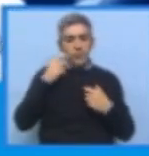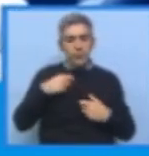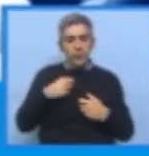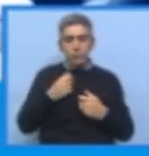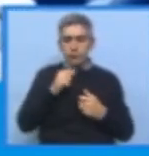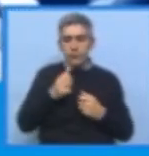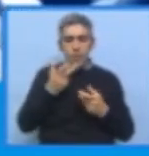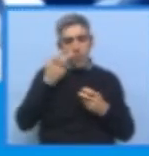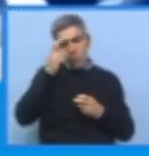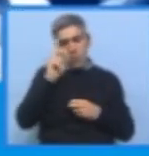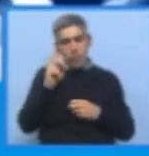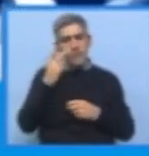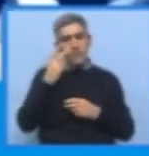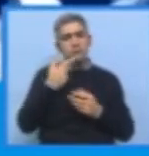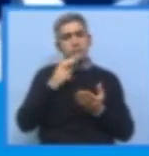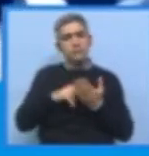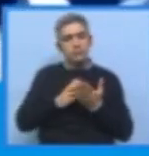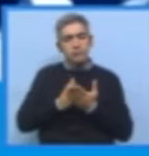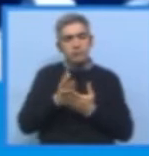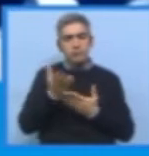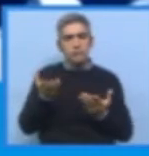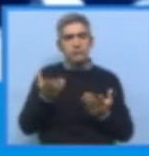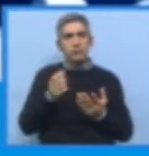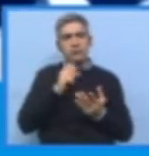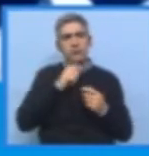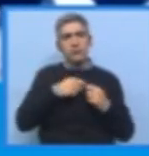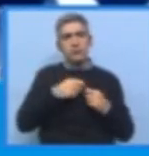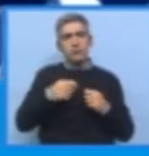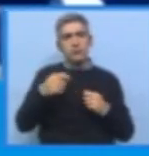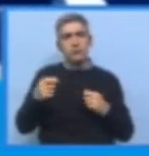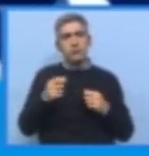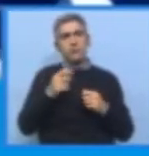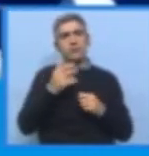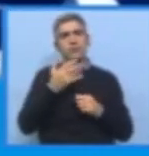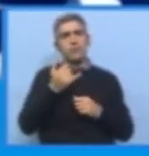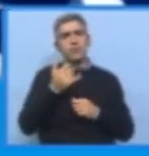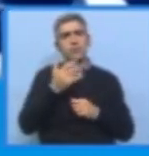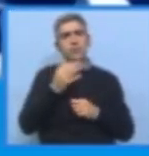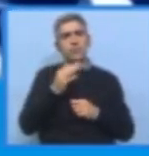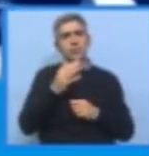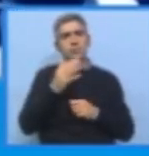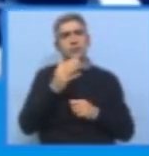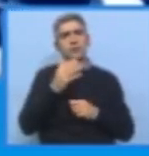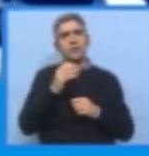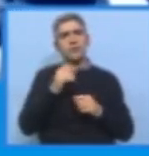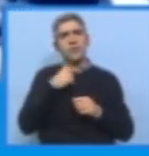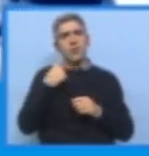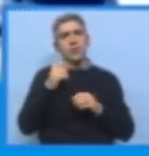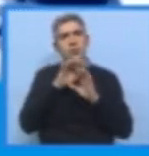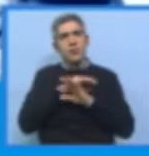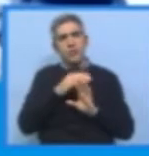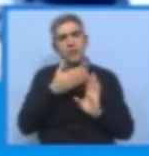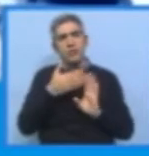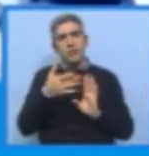para depois sobreviver objetivamente, podemos prolongar ou mascarar a morte durante 12, 14 horas ou 20 e tal horas, mas à